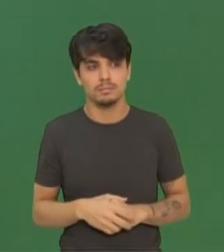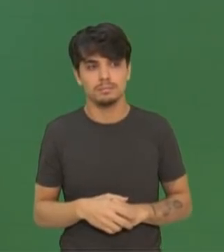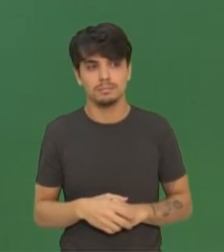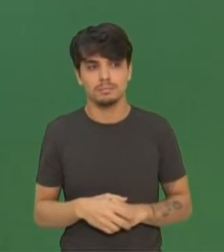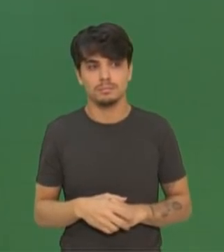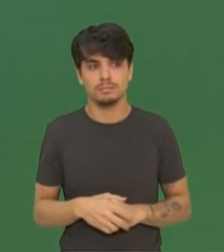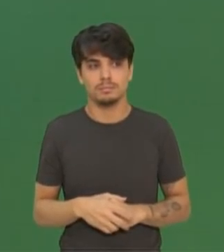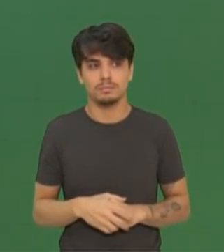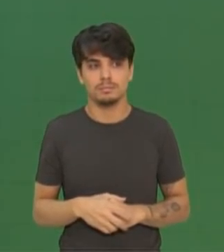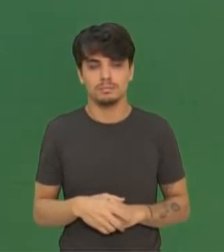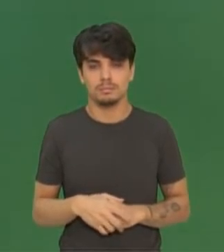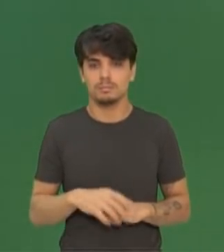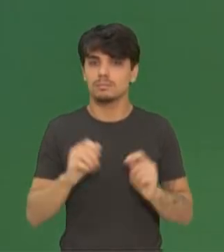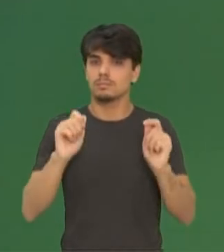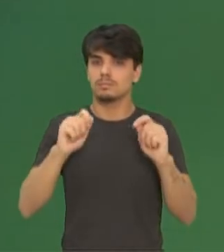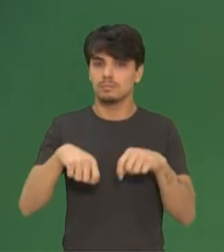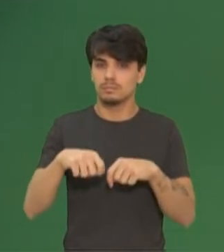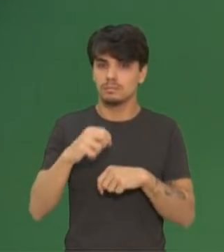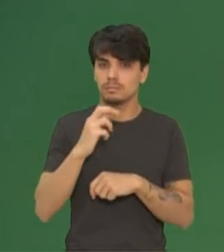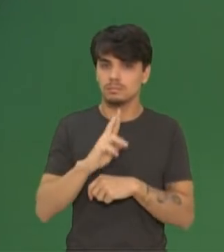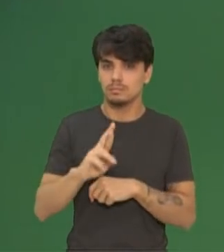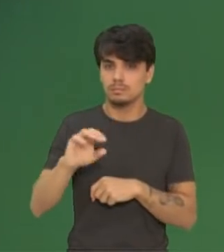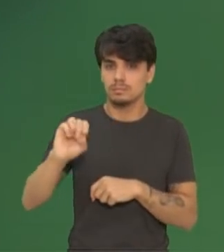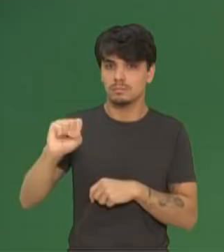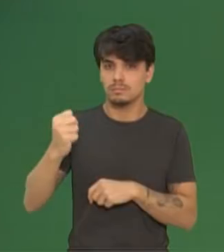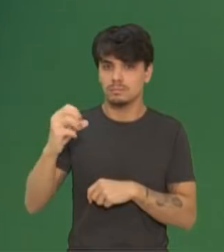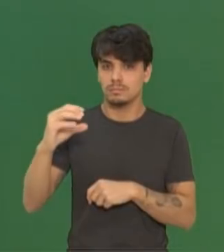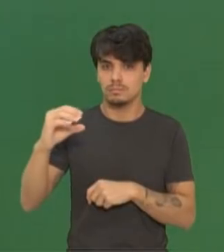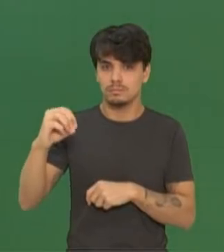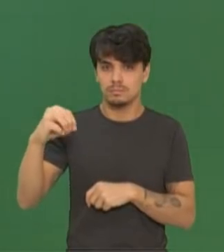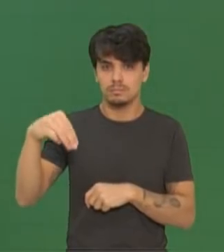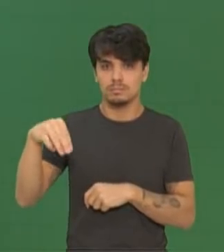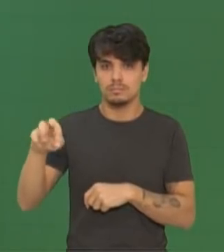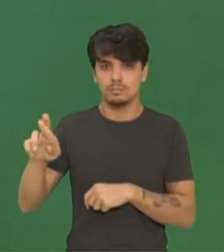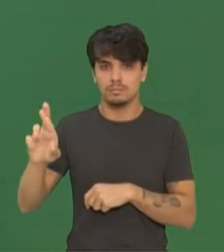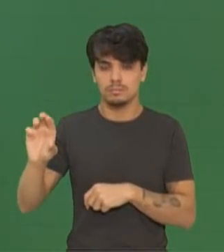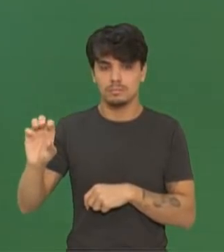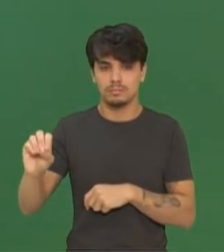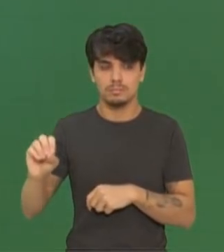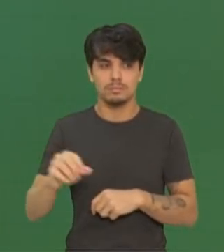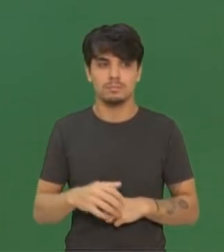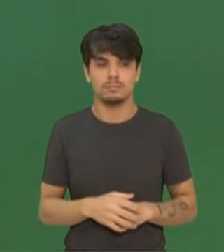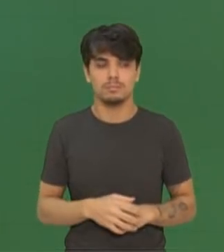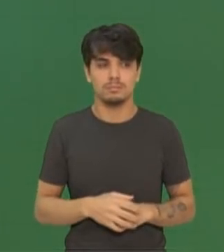dar 80 metros, correto?